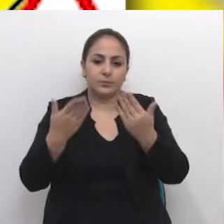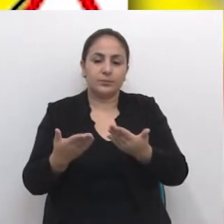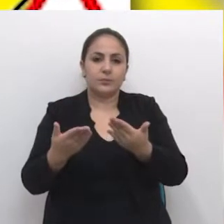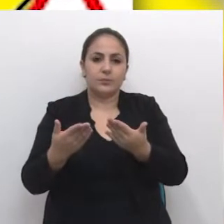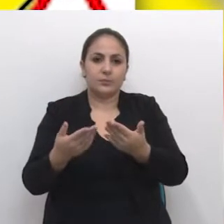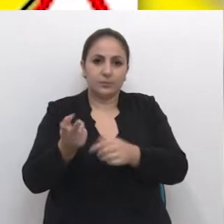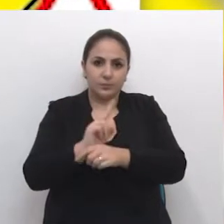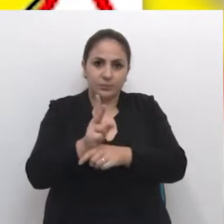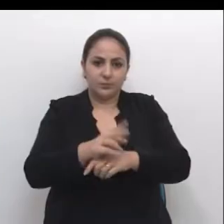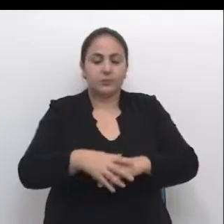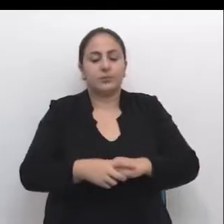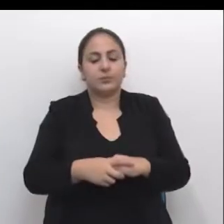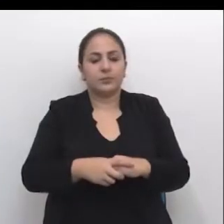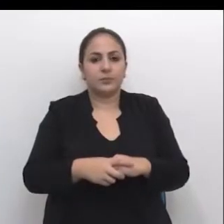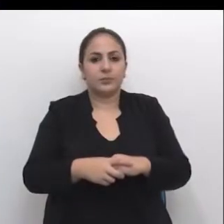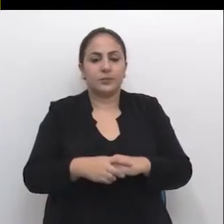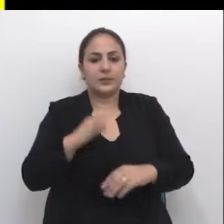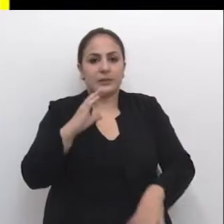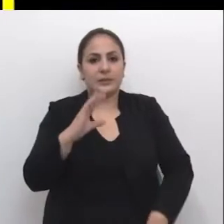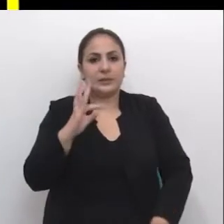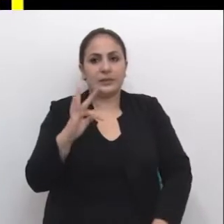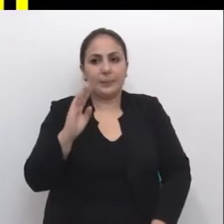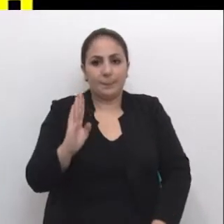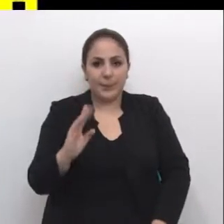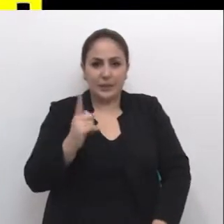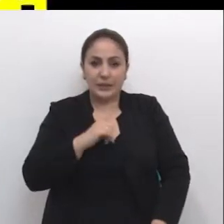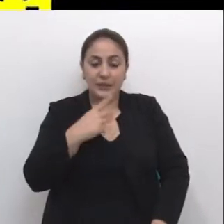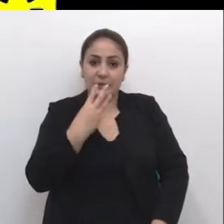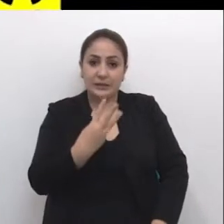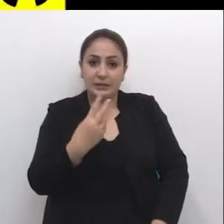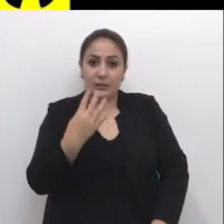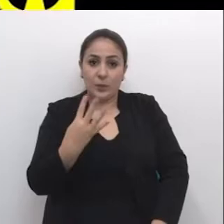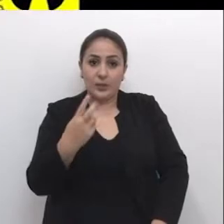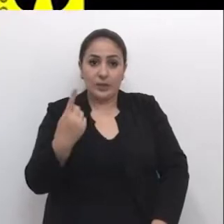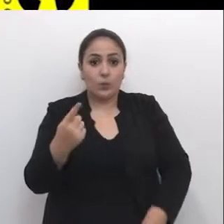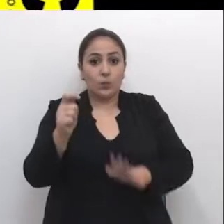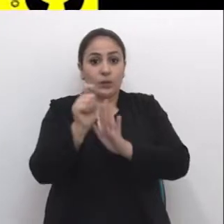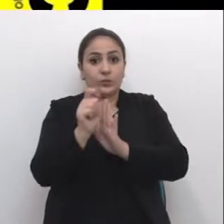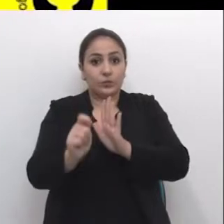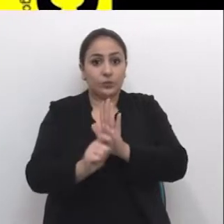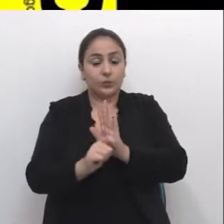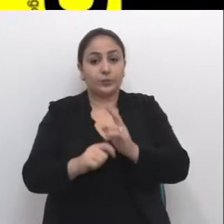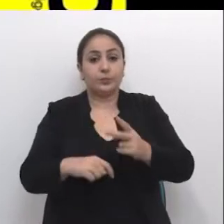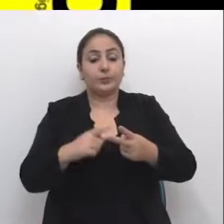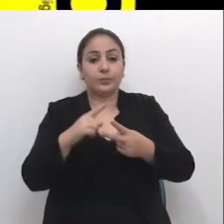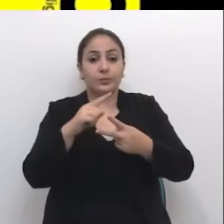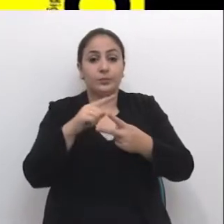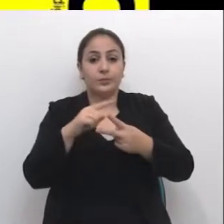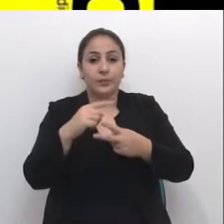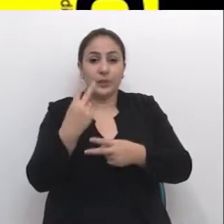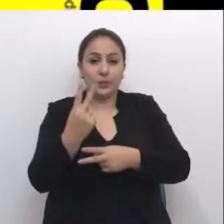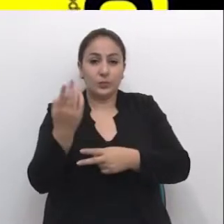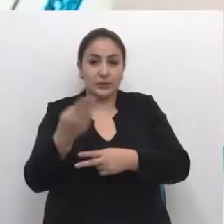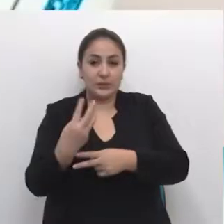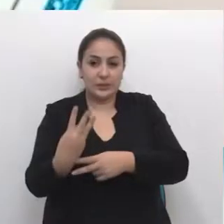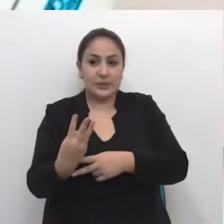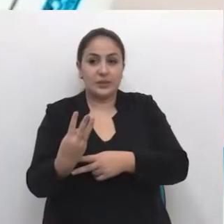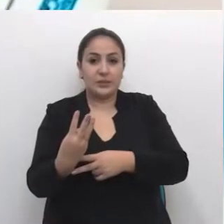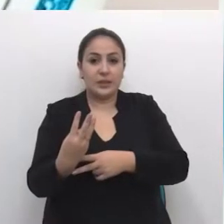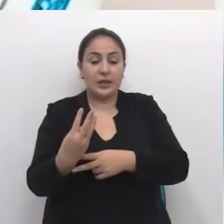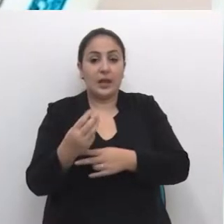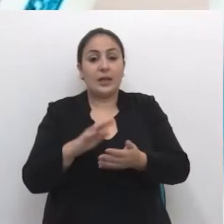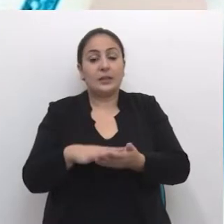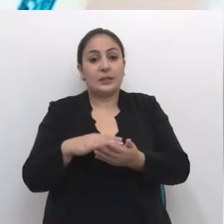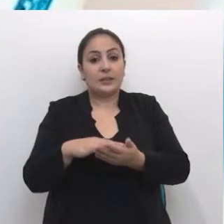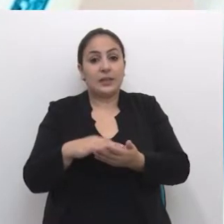de fiscalização. O CTB tem 341 artigos e 2/3 das penalidades são